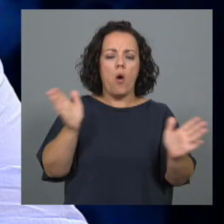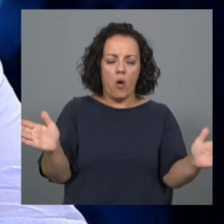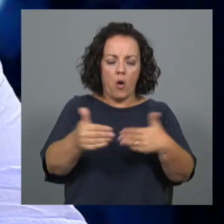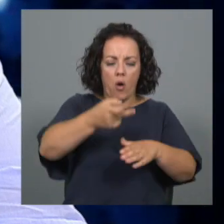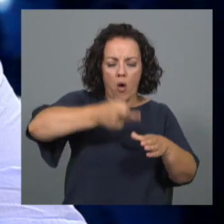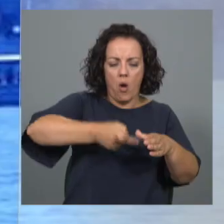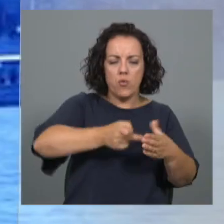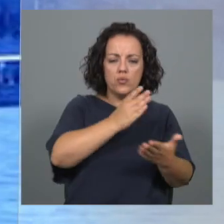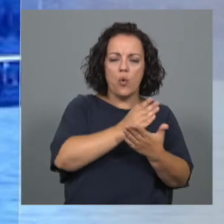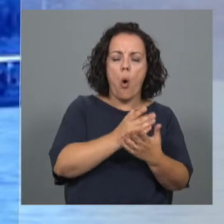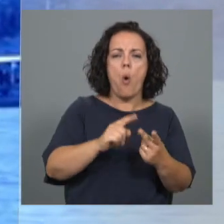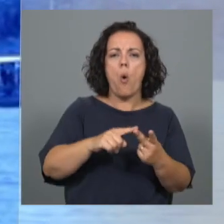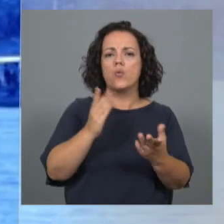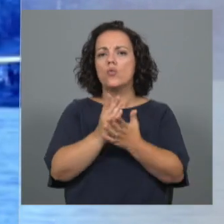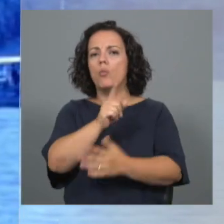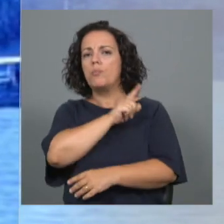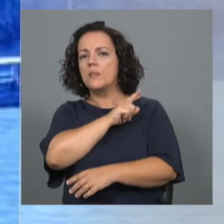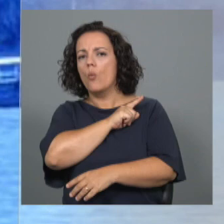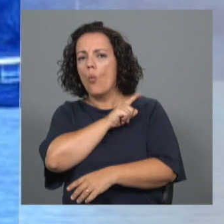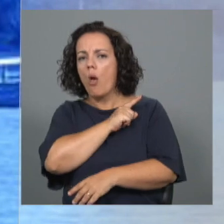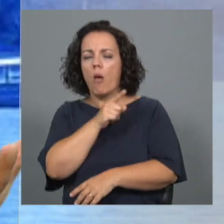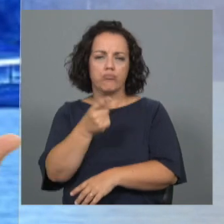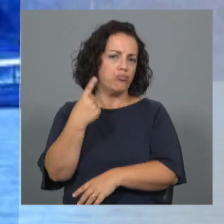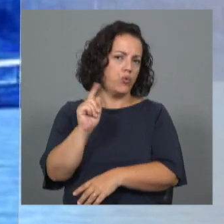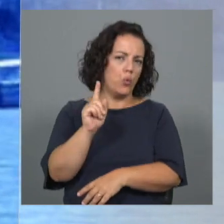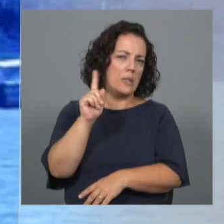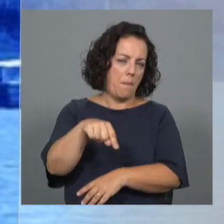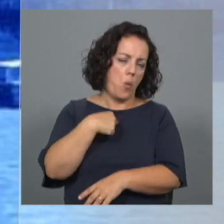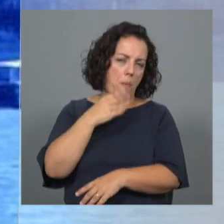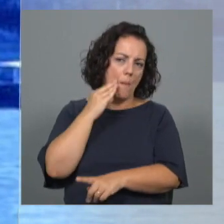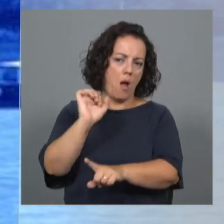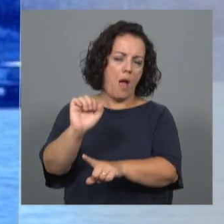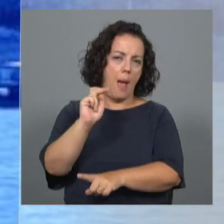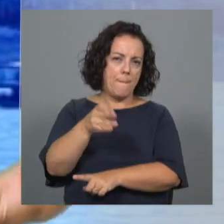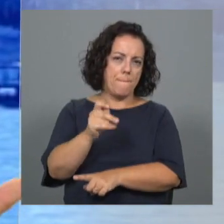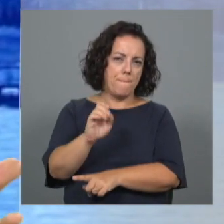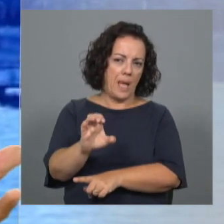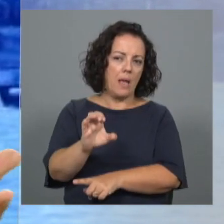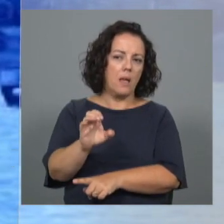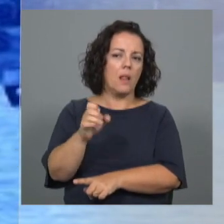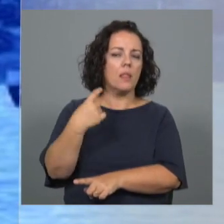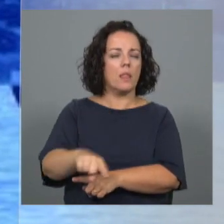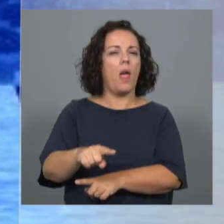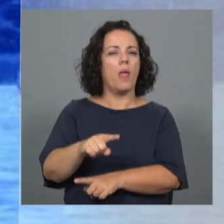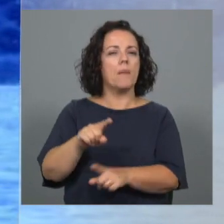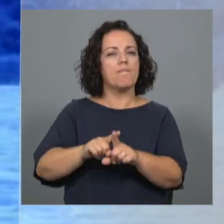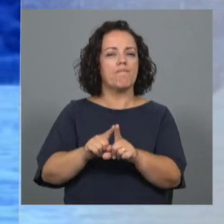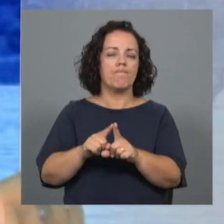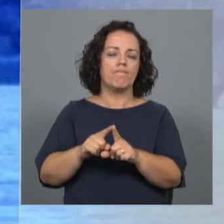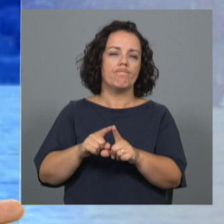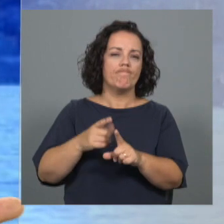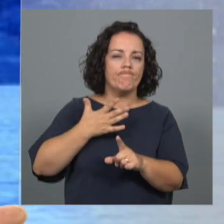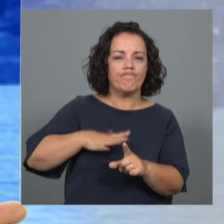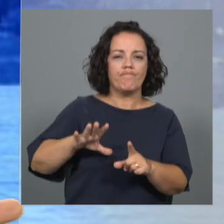dos colégios. Há uma preocupação, penso eu, também na APEC, de criar um espírito de corpo, não é? De haver uma